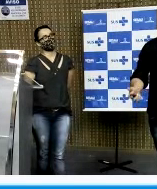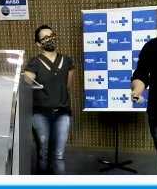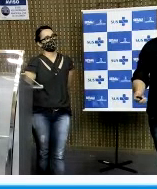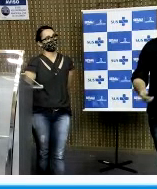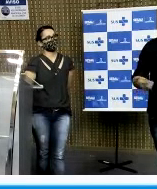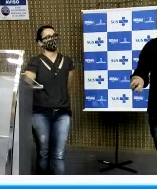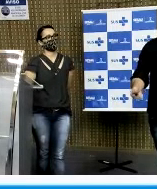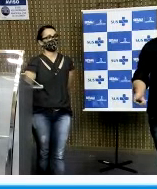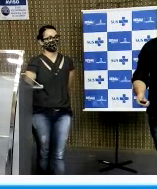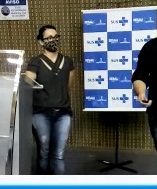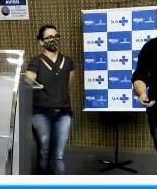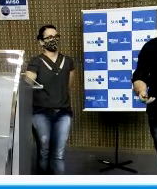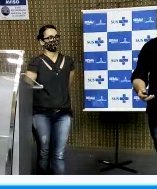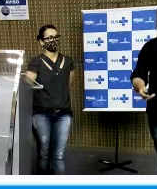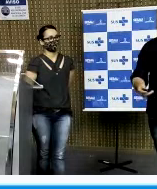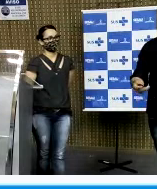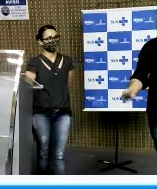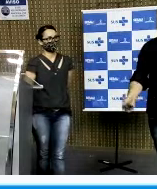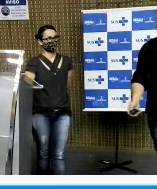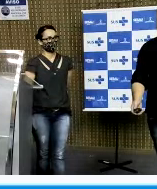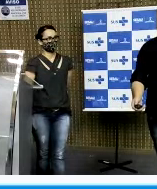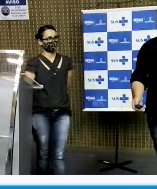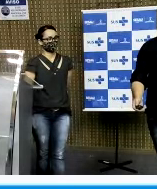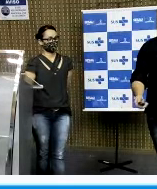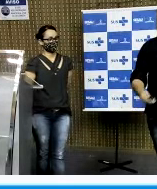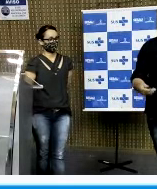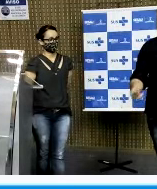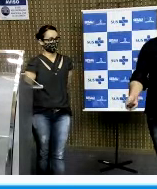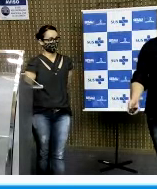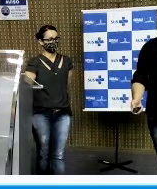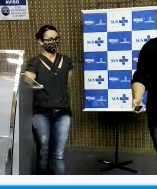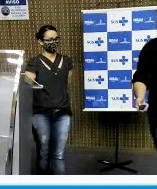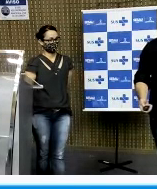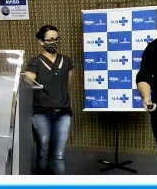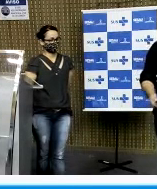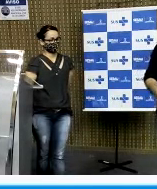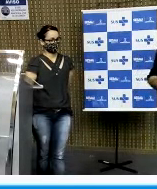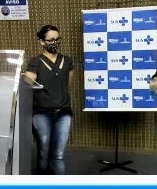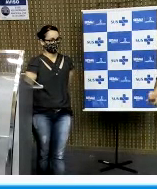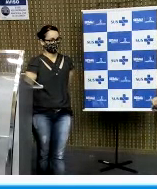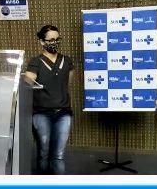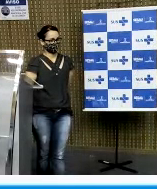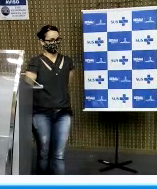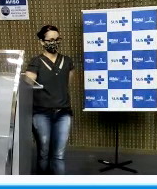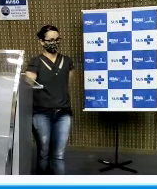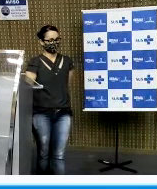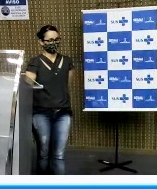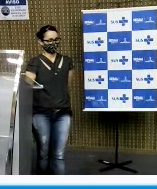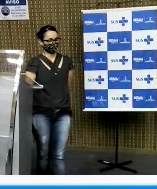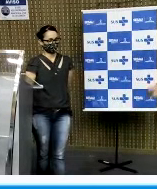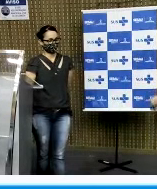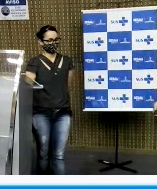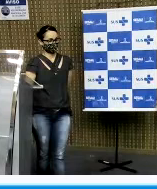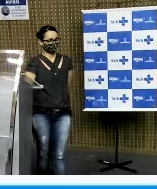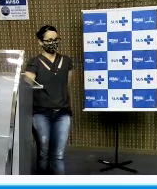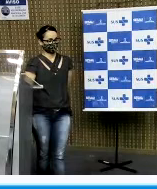por quê? Então você cadastra porque a gente recebe capacitação ponderada, então eu necessito de cadastro, eu preciso justificar os meus recursos. Então